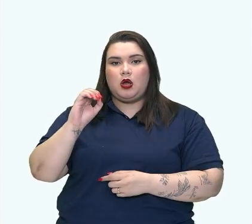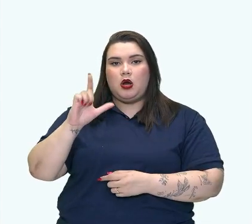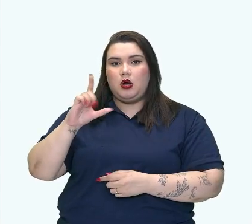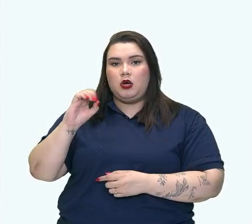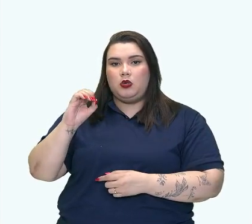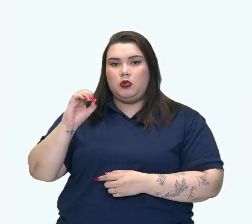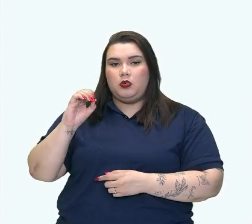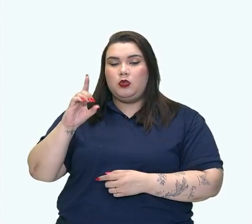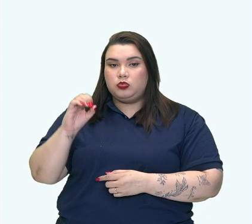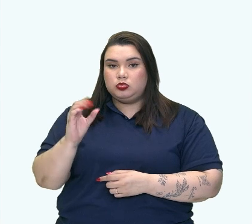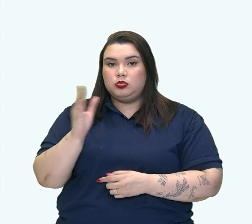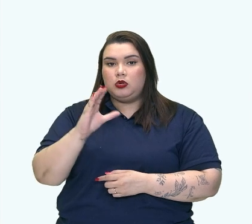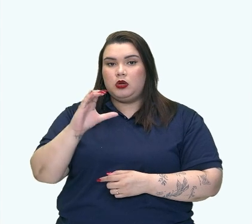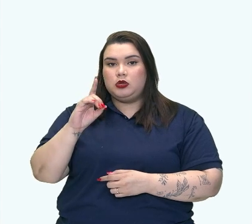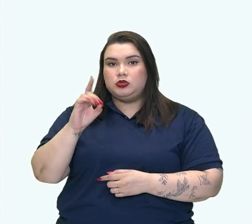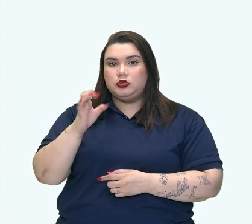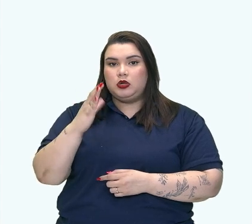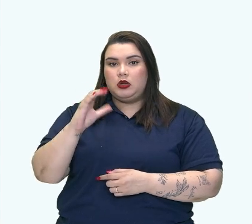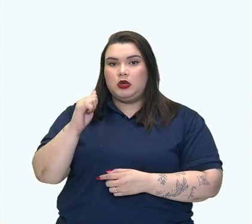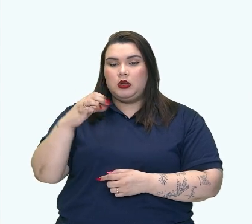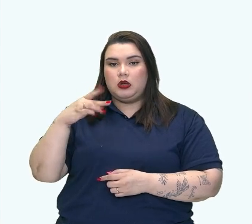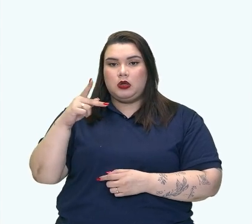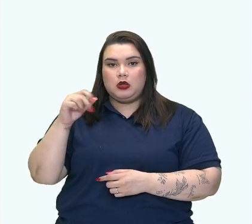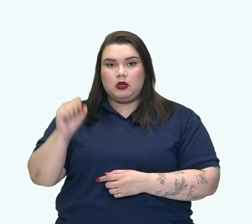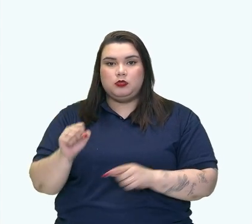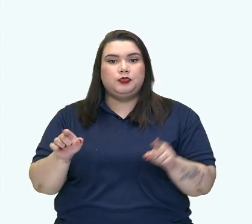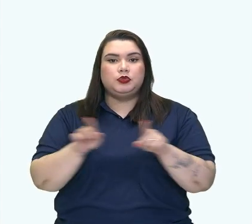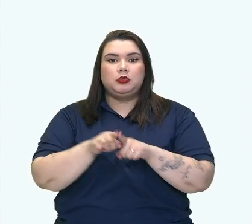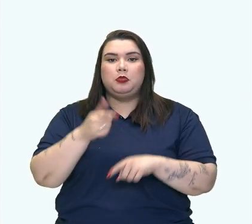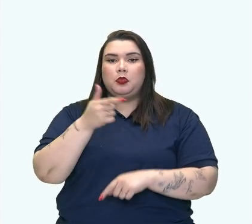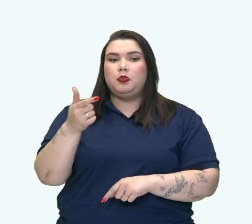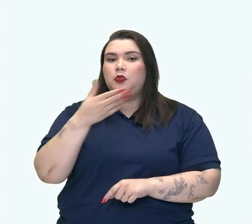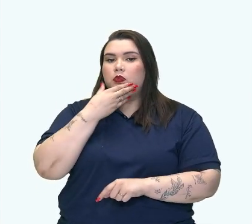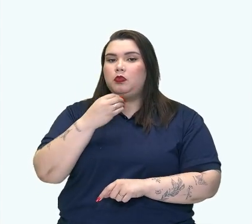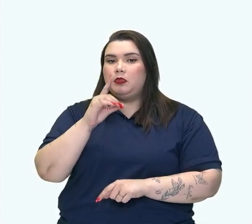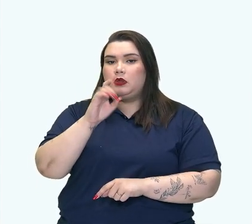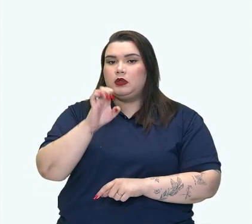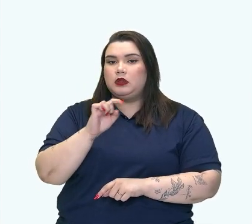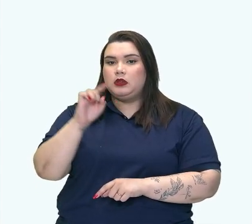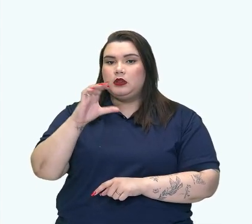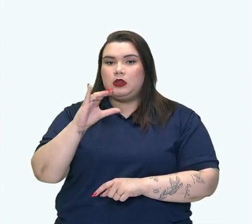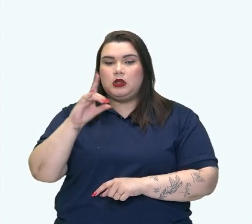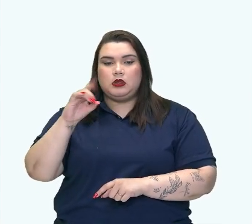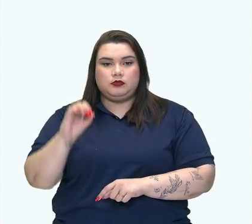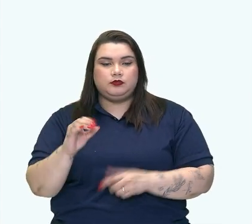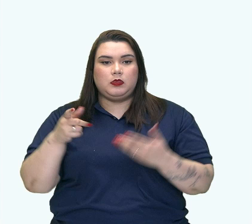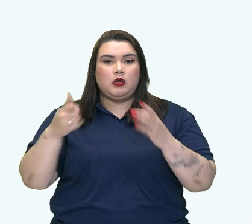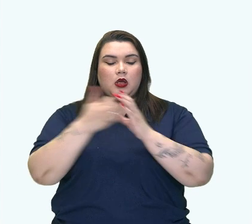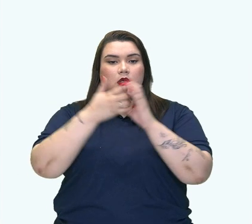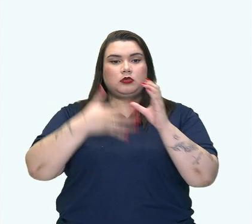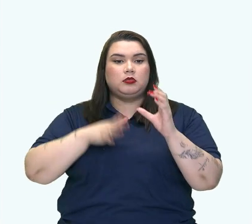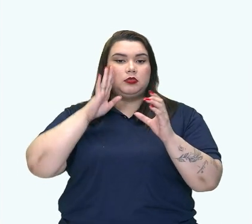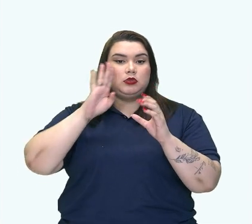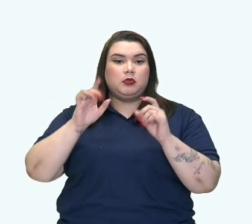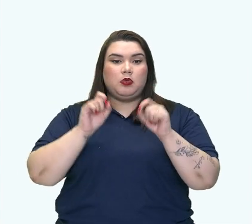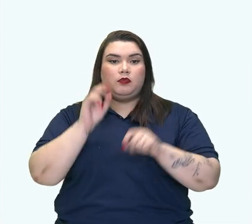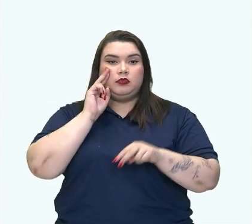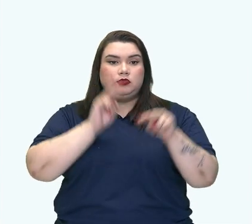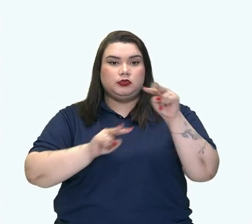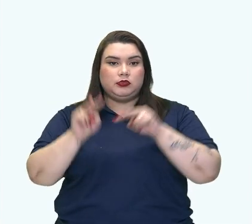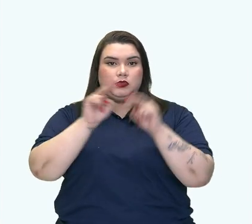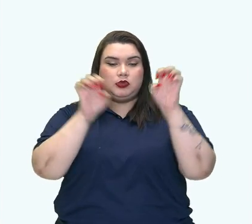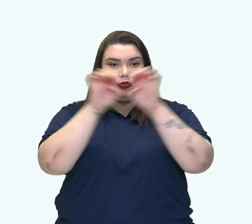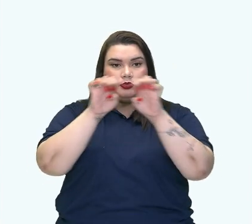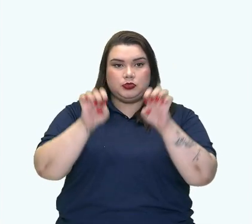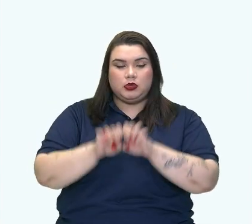Noigandres. Suas principais características são a poesia visual, que é a disposição das palavras na página,